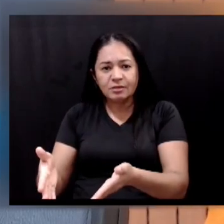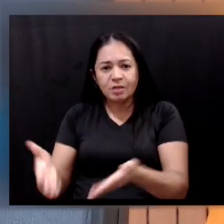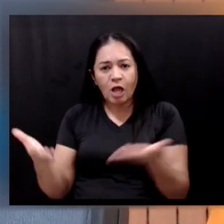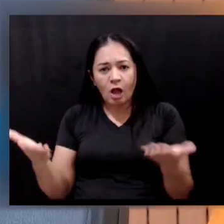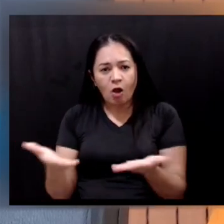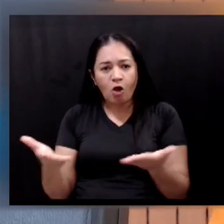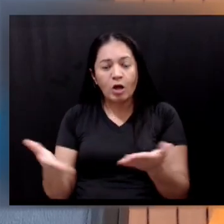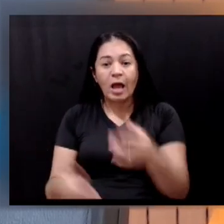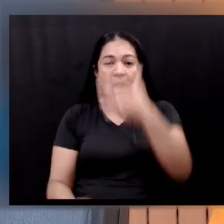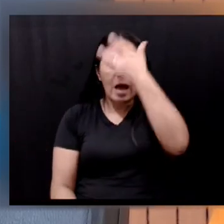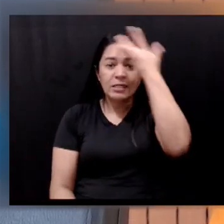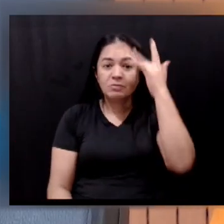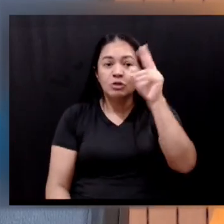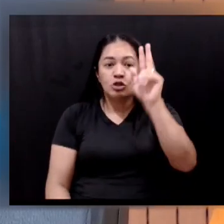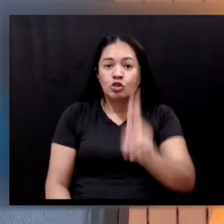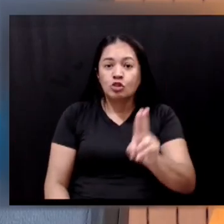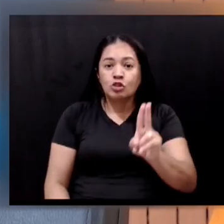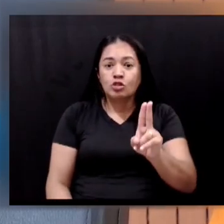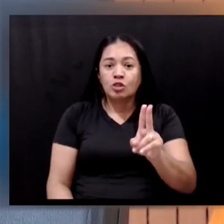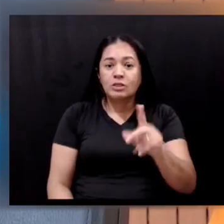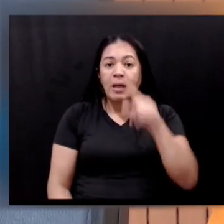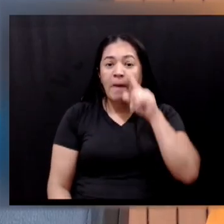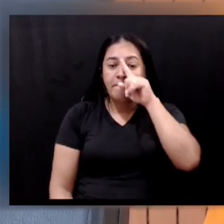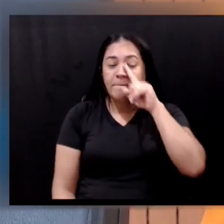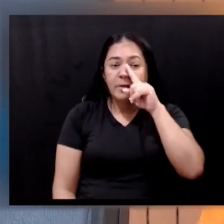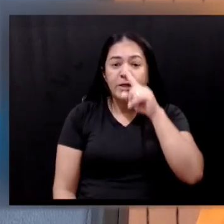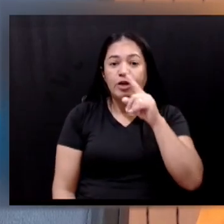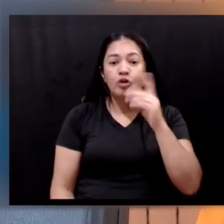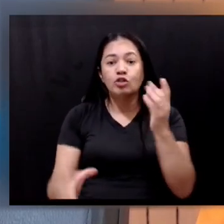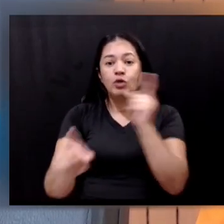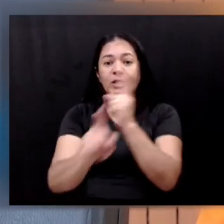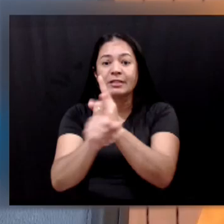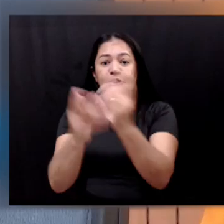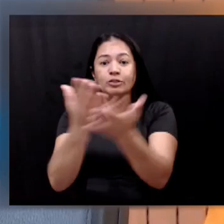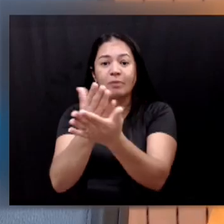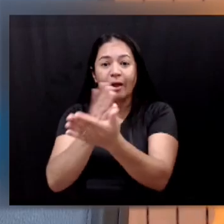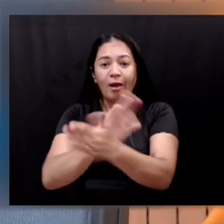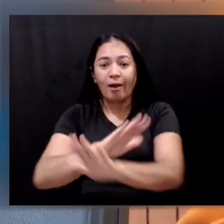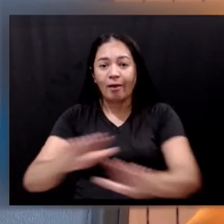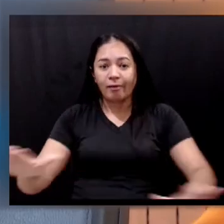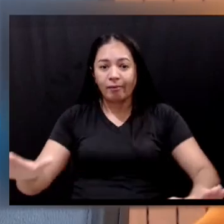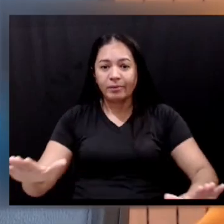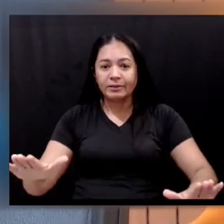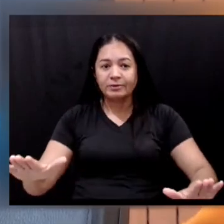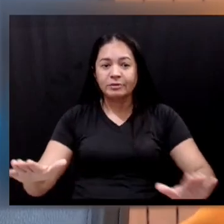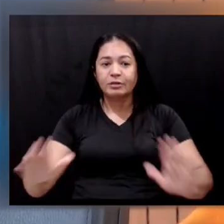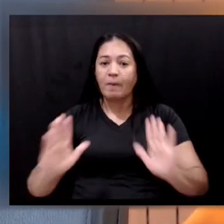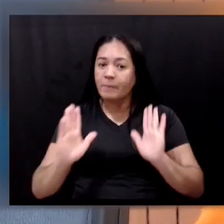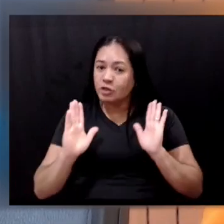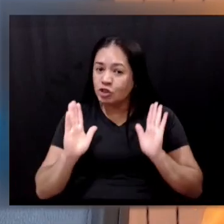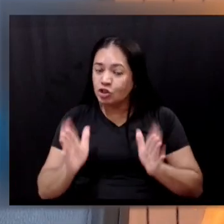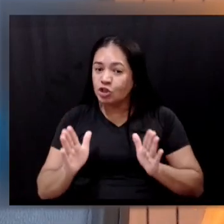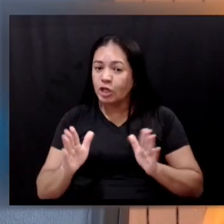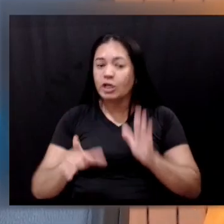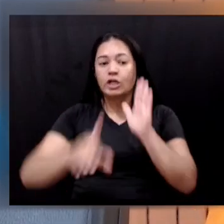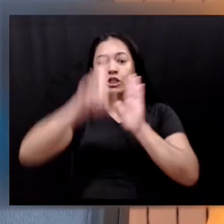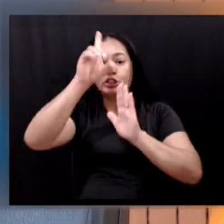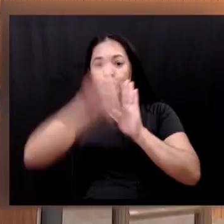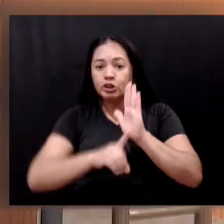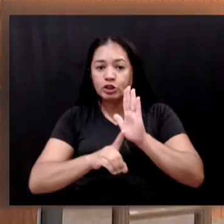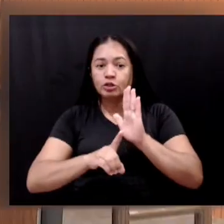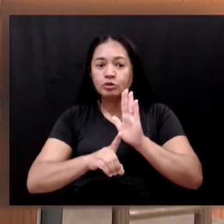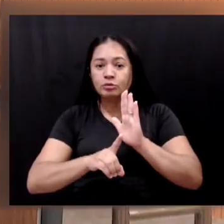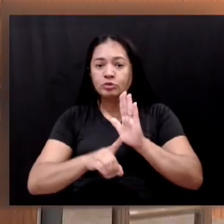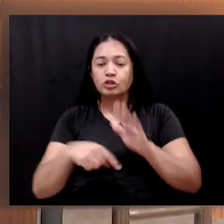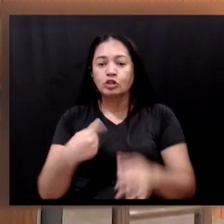estão ameaçados de não ter o seu atendimento previsto e de direito, como nós estamos chegando no dia de